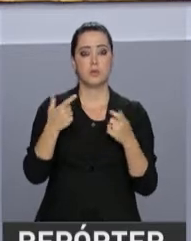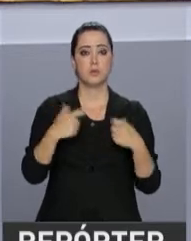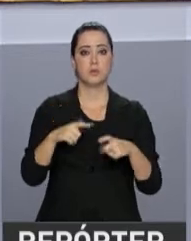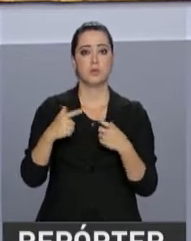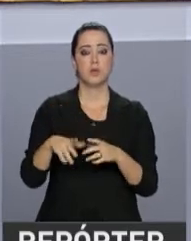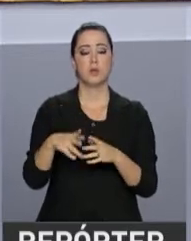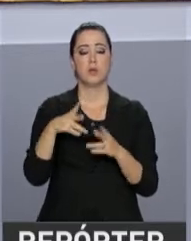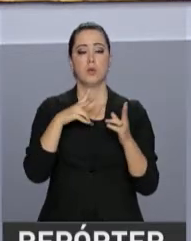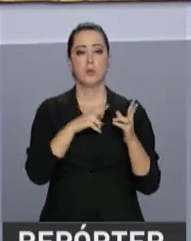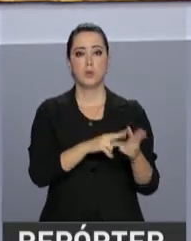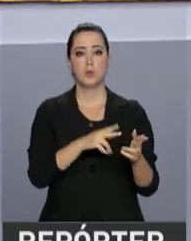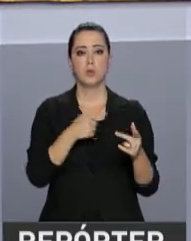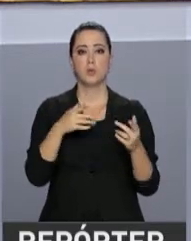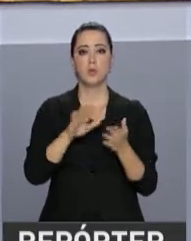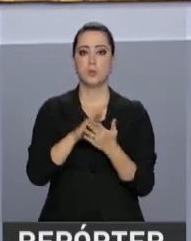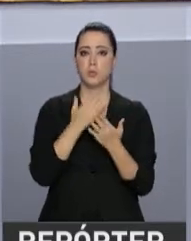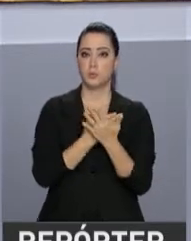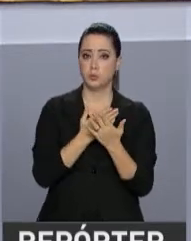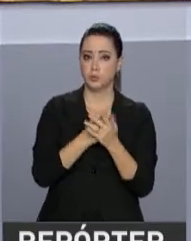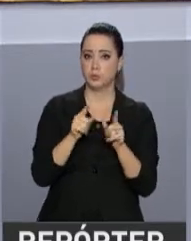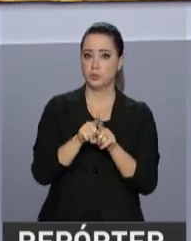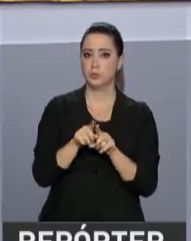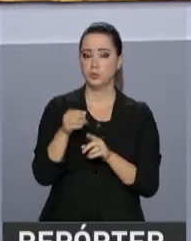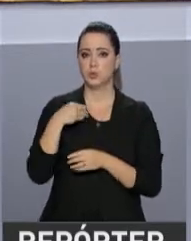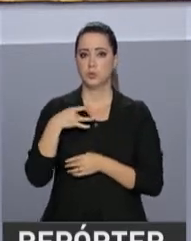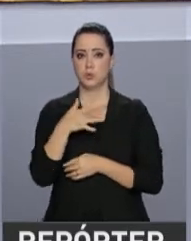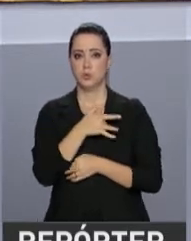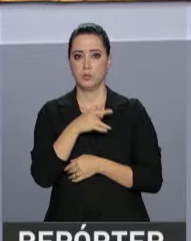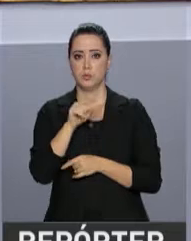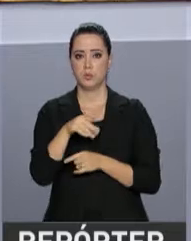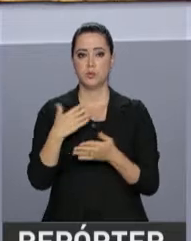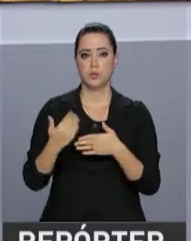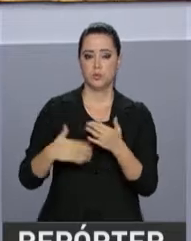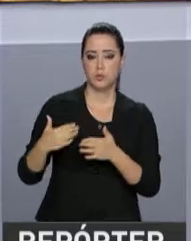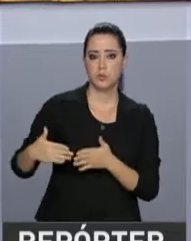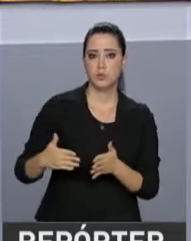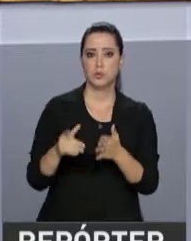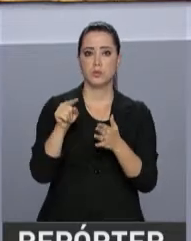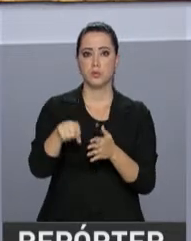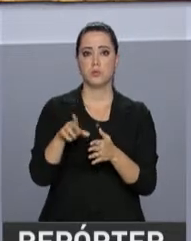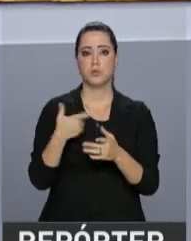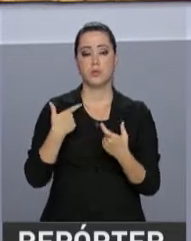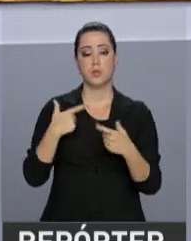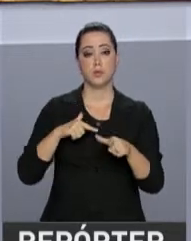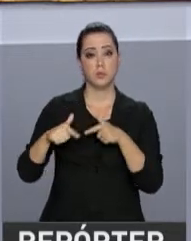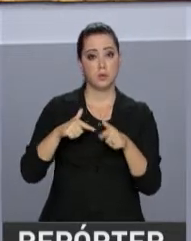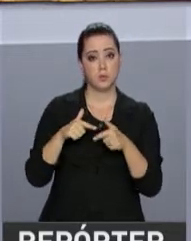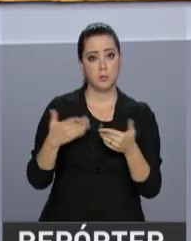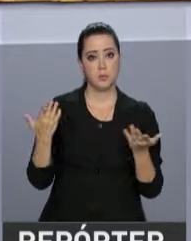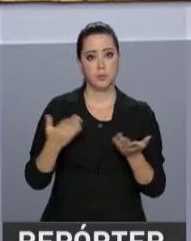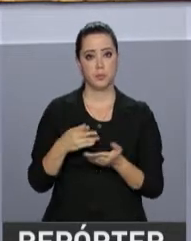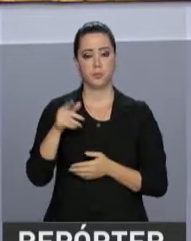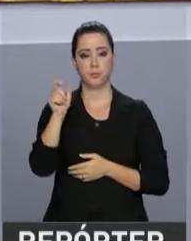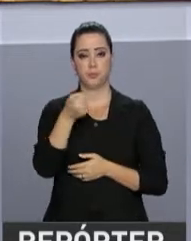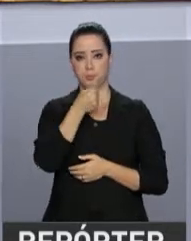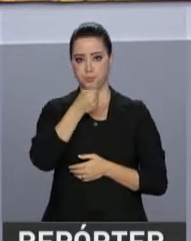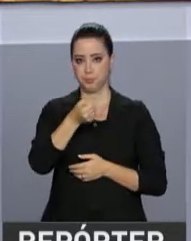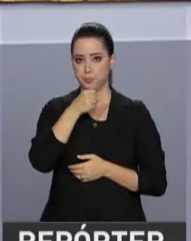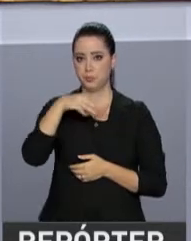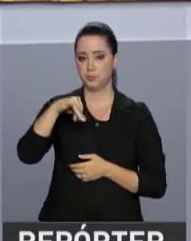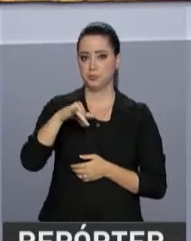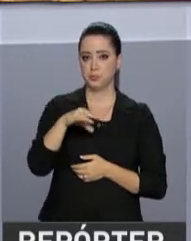atendimento na área de saúde e serão encaminhados para o mercado de trabalho a enviada especial da tv nbr márcio fernandes